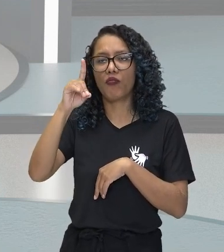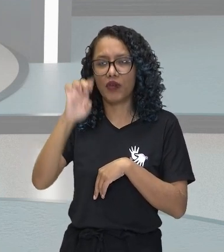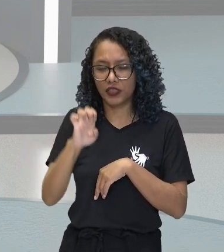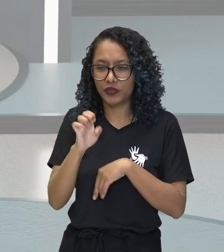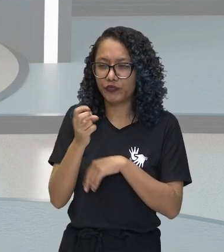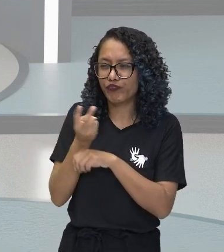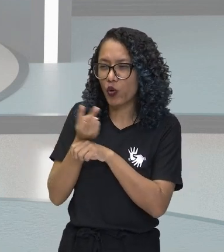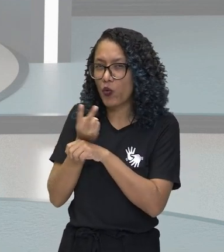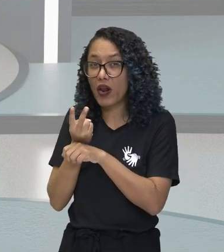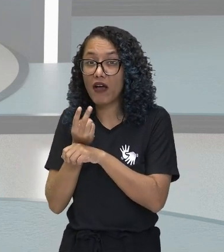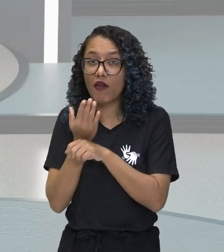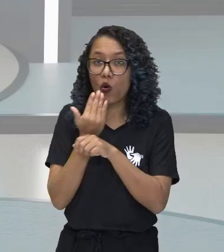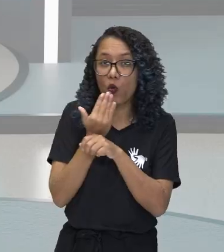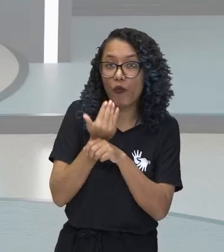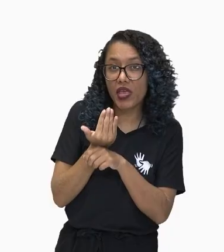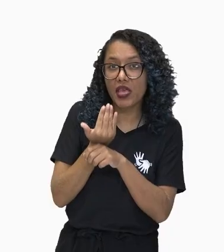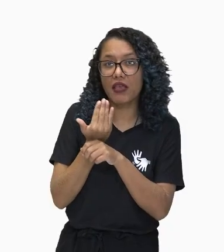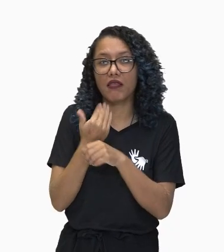pré-história é o período